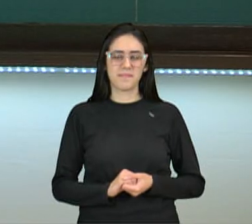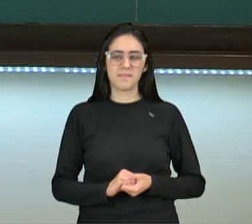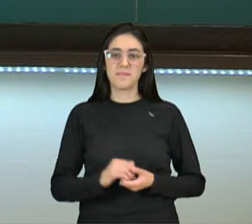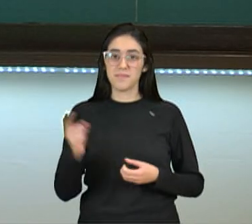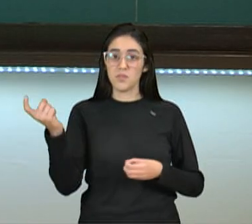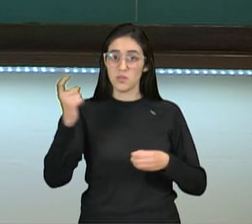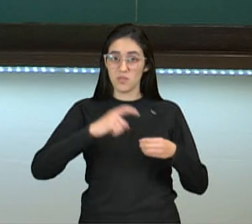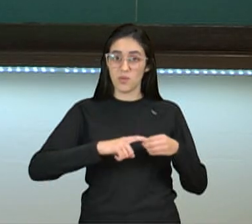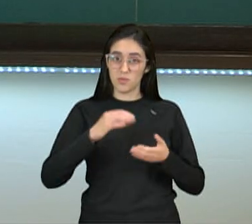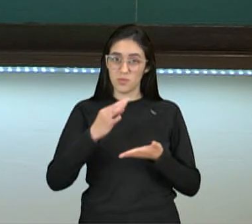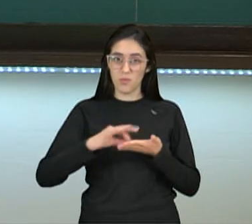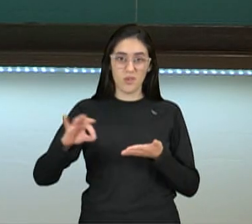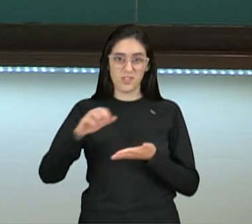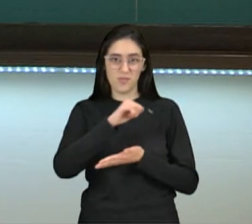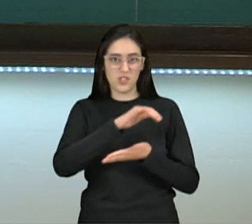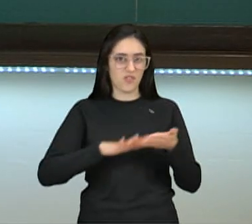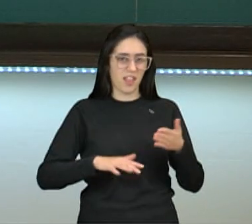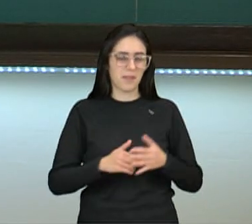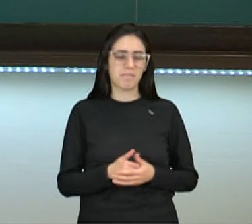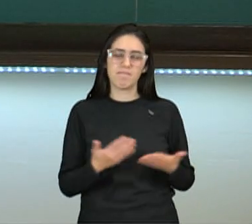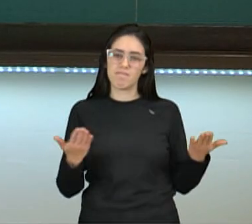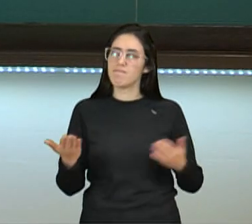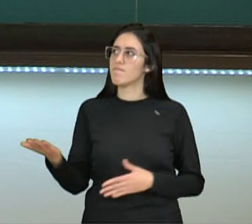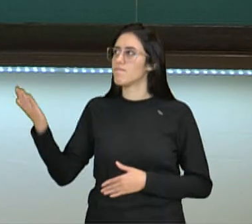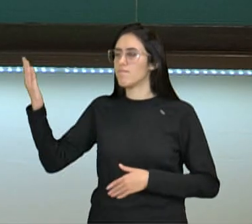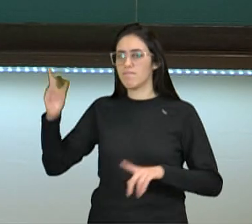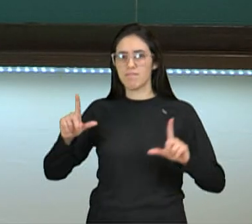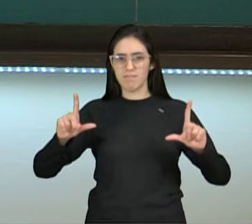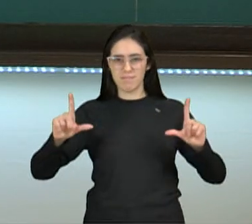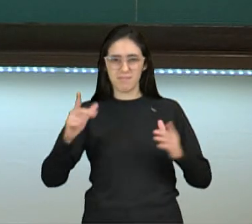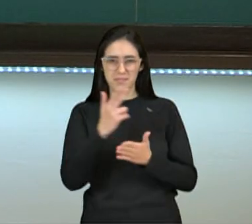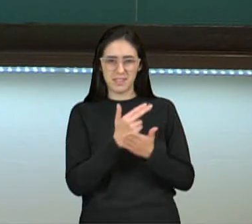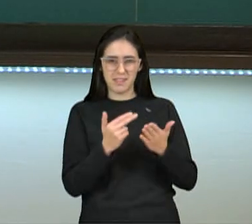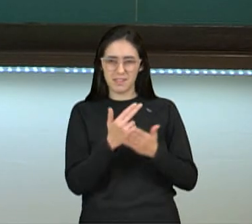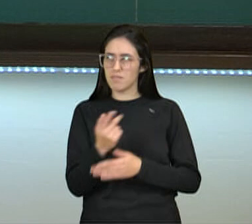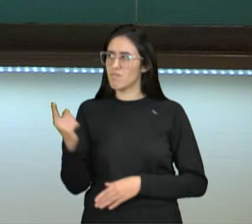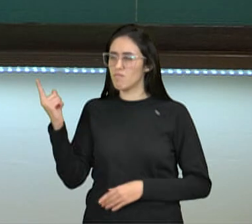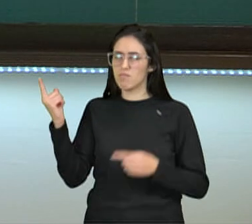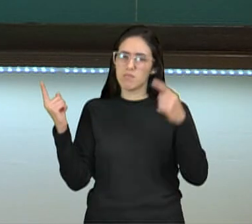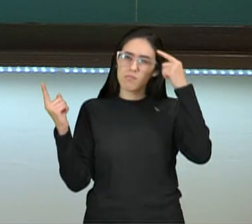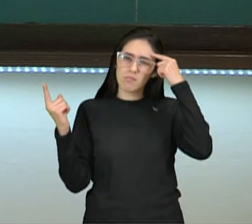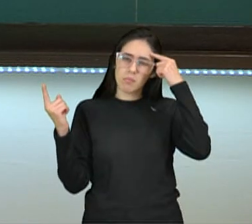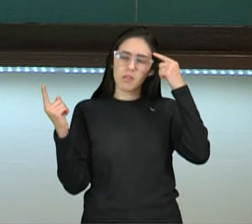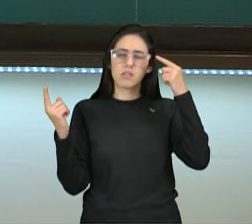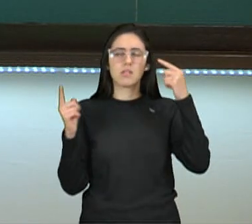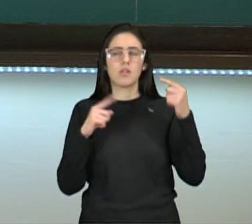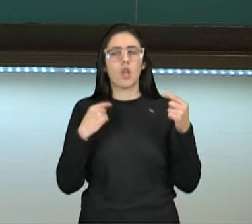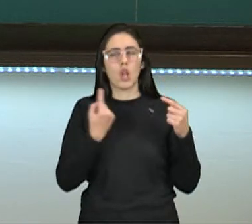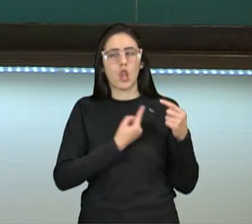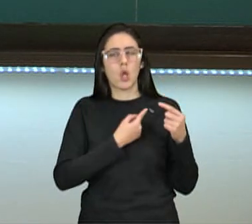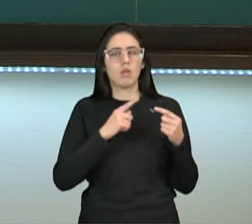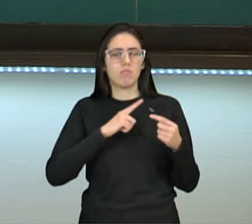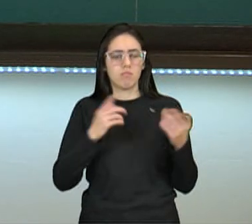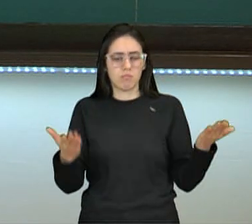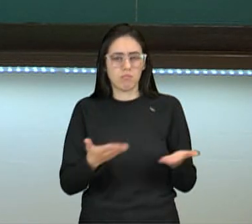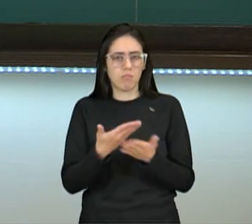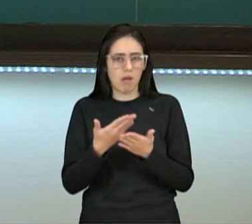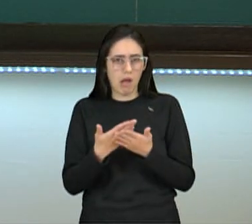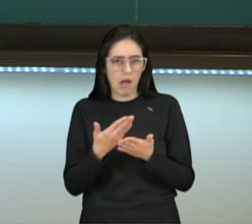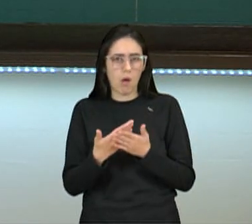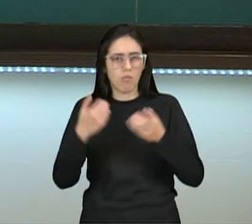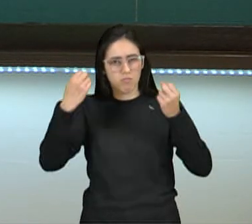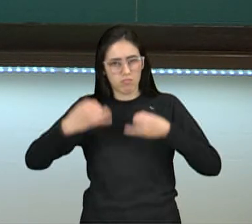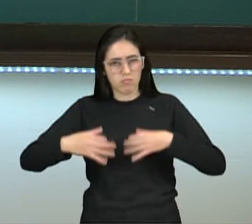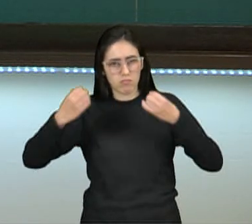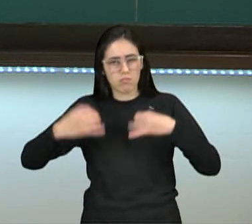Voltamos com a correção da atividade, então ficou ali uma charge, uma reflexão. Dentro do que nós desenvolvemos até aqui na aula, o que é